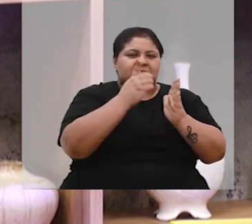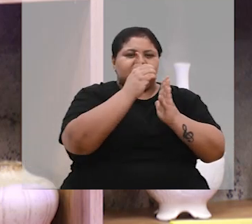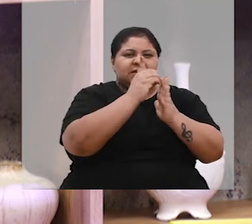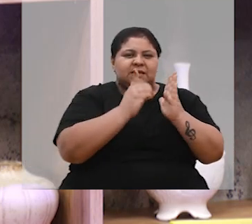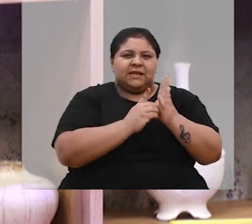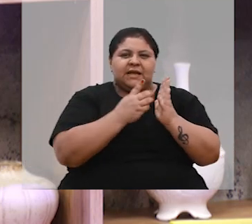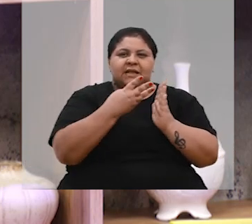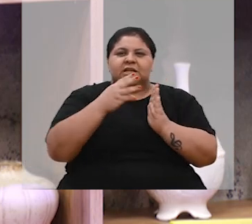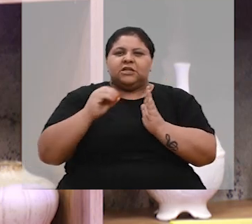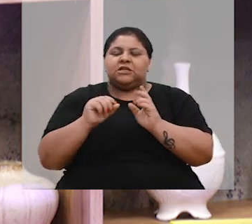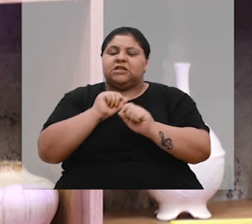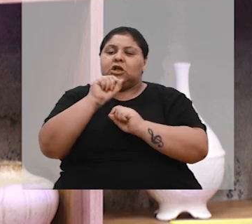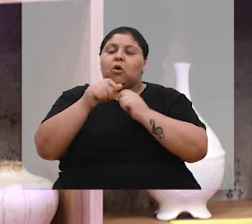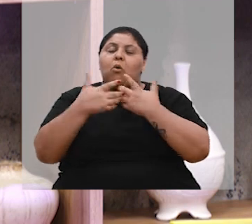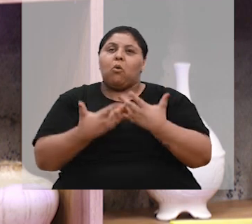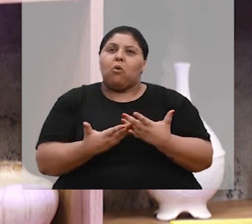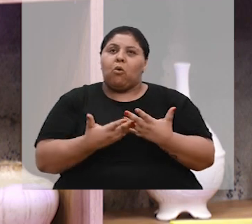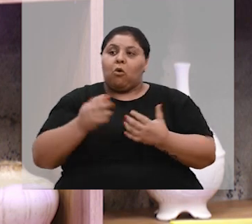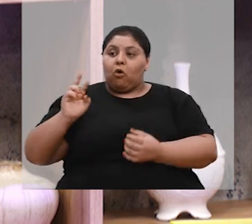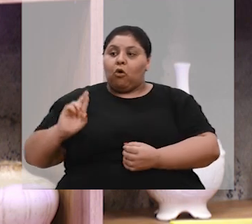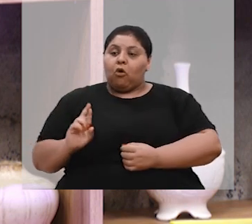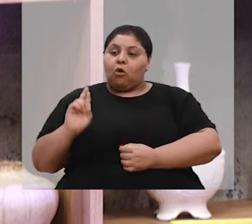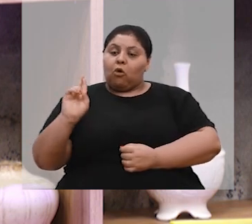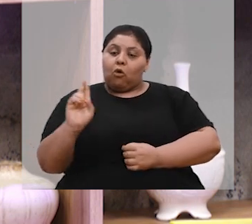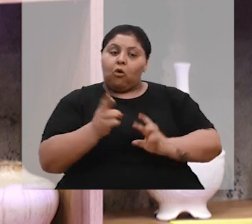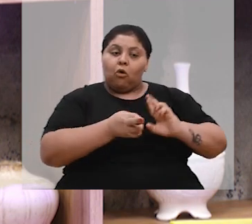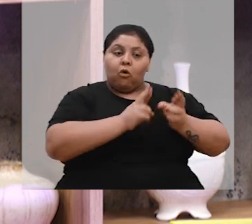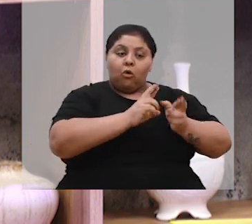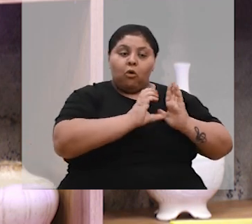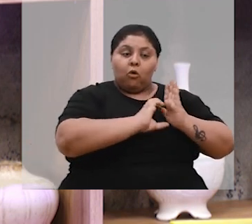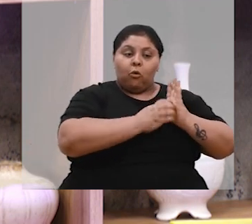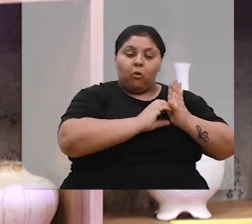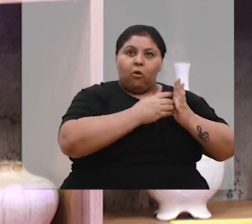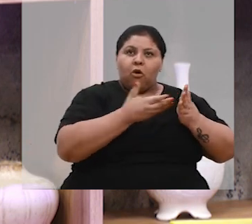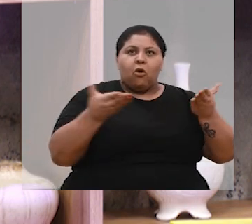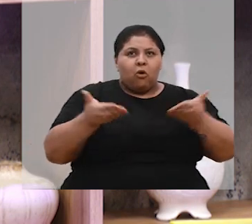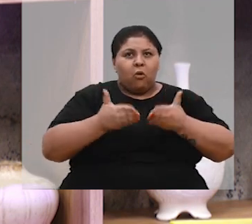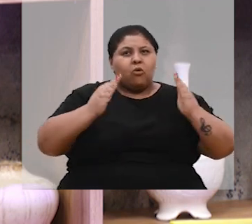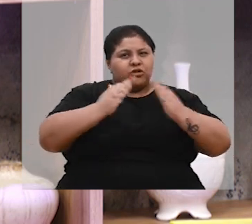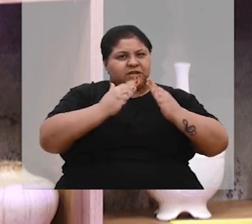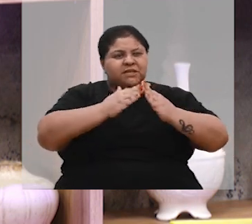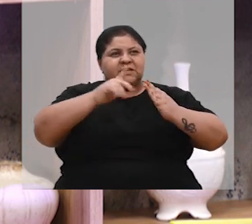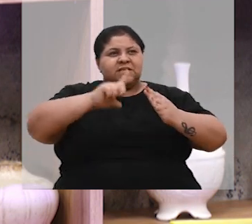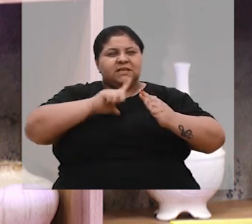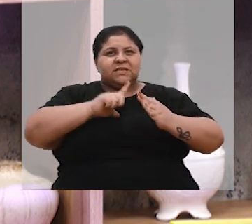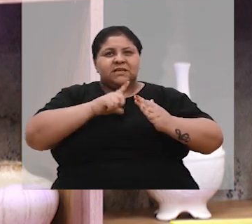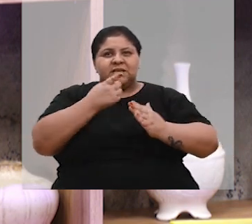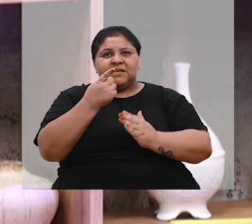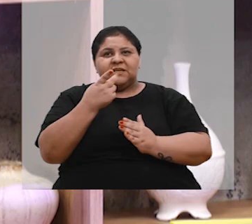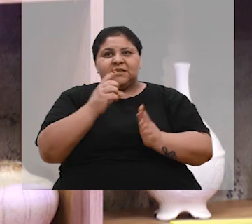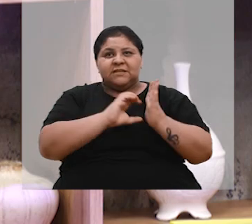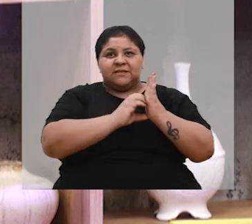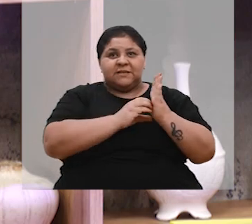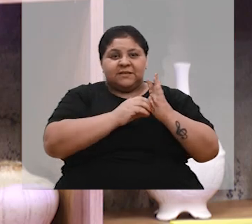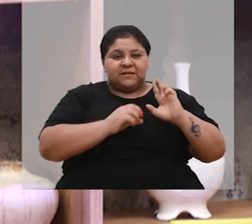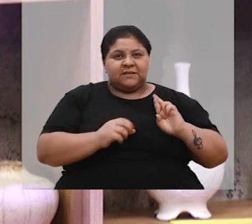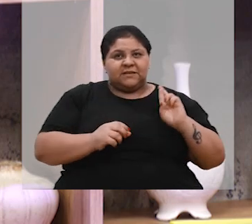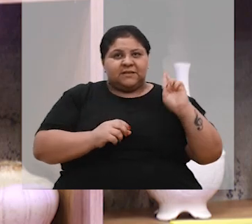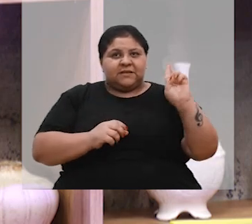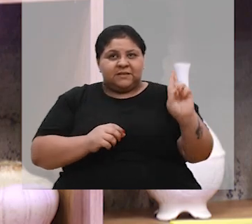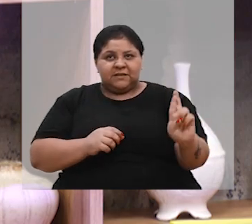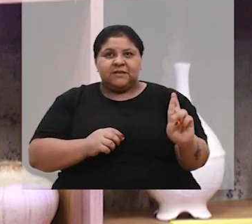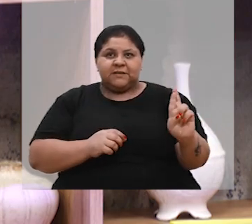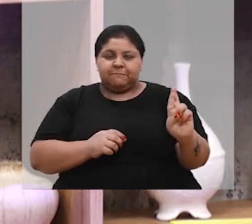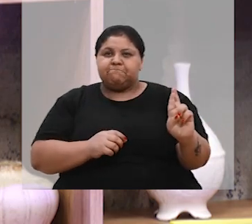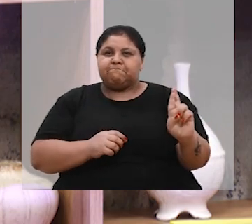ficou essa representatividade em relação aos partidos mesmo? Hoje a casa conta com 13 partidos representados dentro dos 23